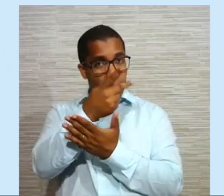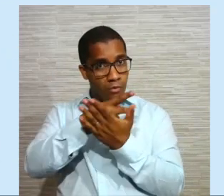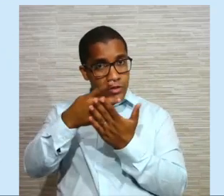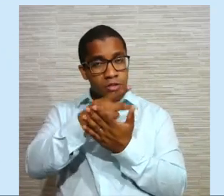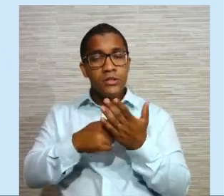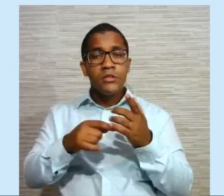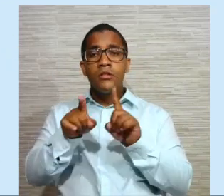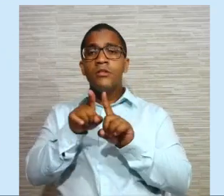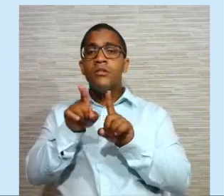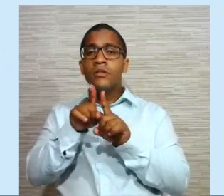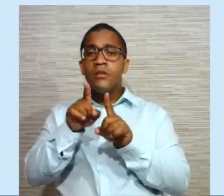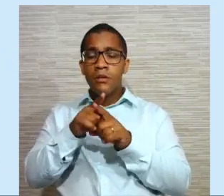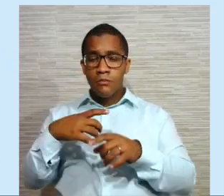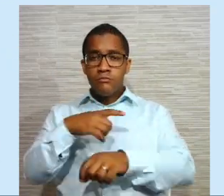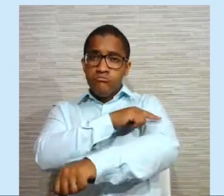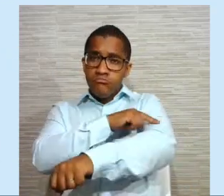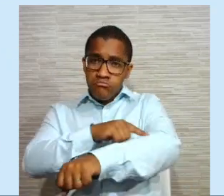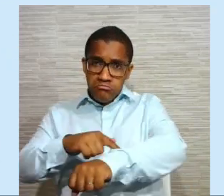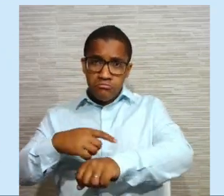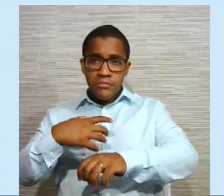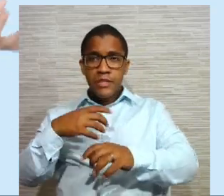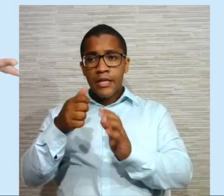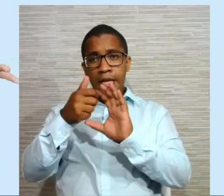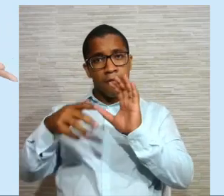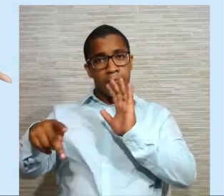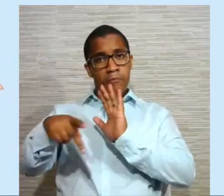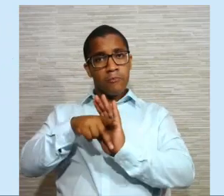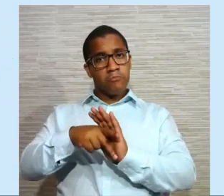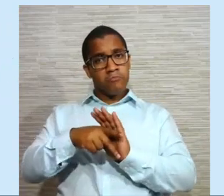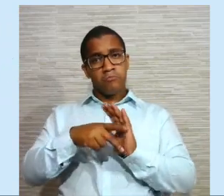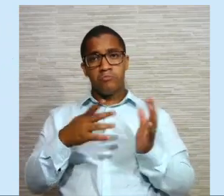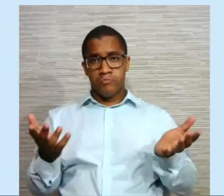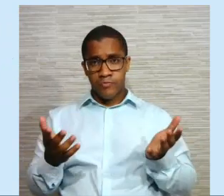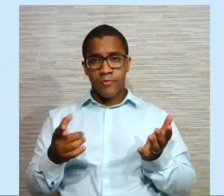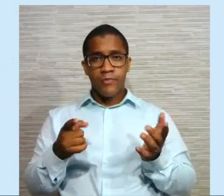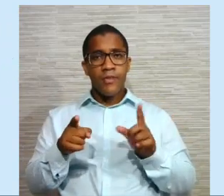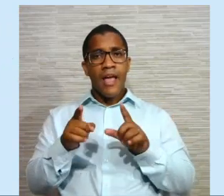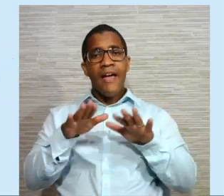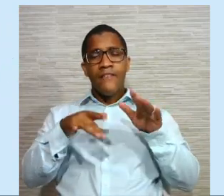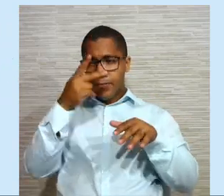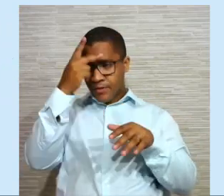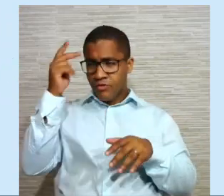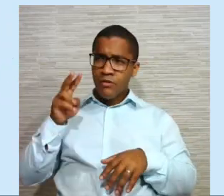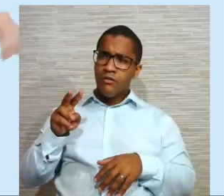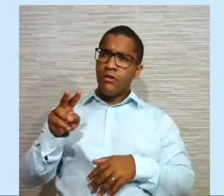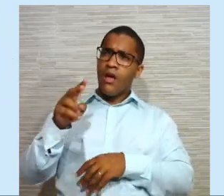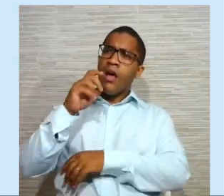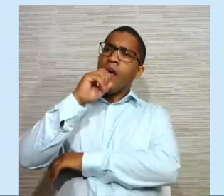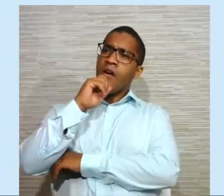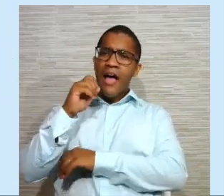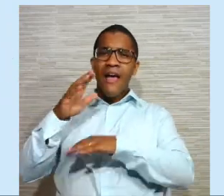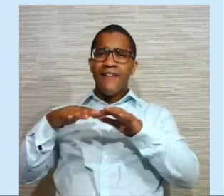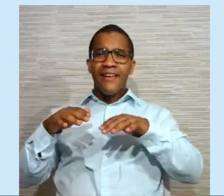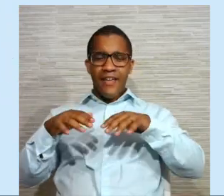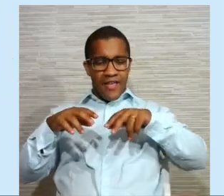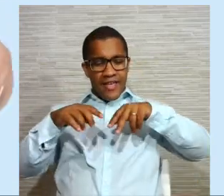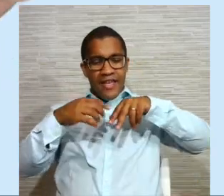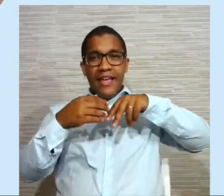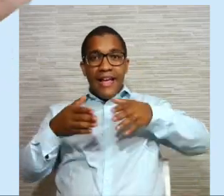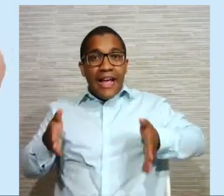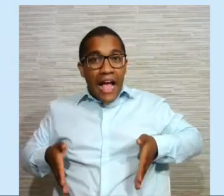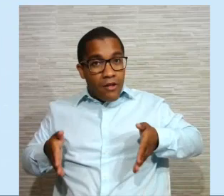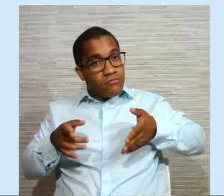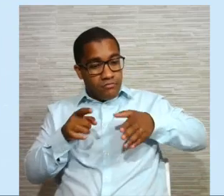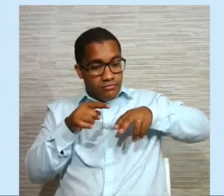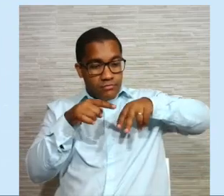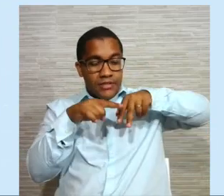no comportamento, né, nas expressões e símbolos característicos. Então, muitas vezes as pessoas já viram, né, aquelas calças